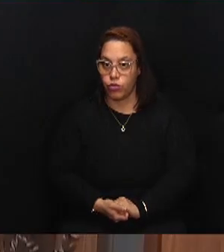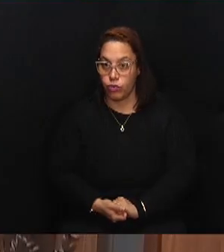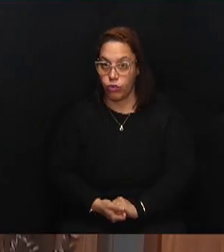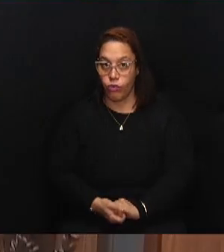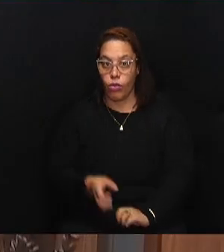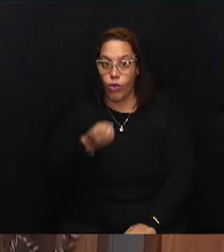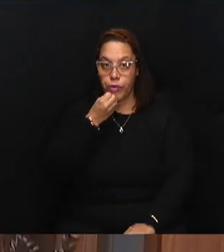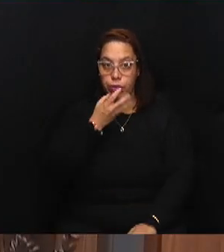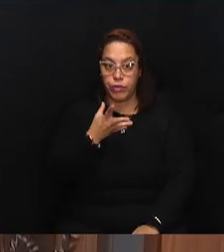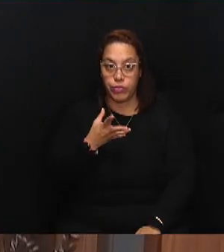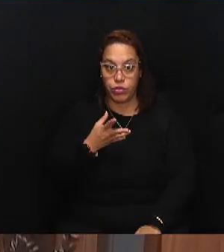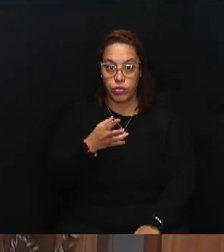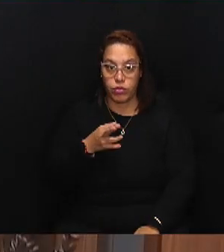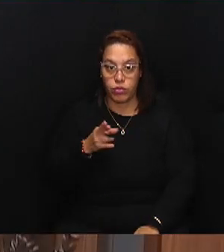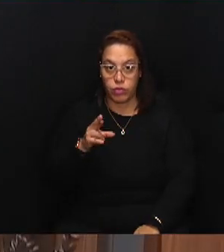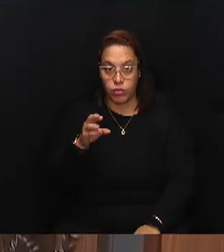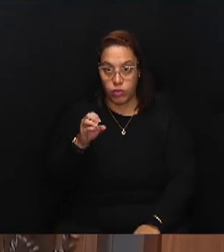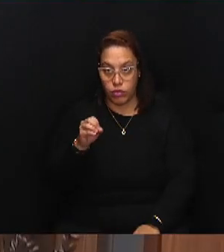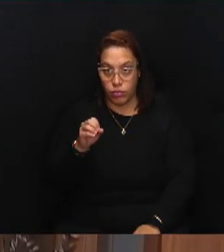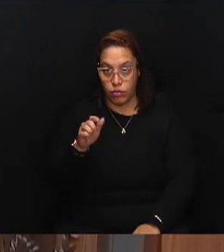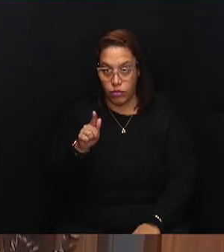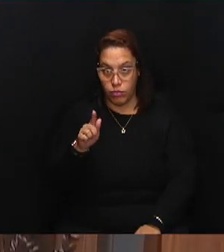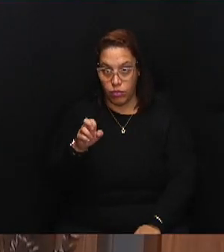Muito bem, doutor Leandro. Juarez, você tem a palavra.